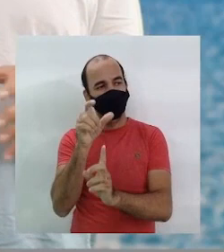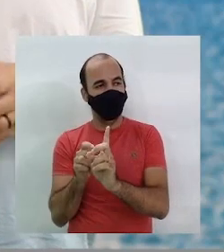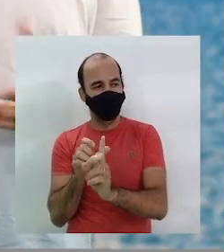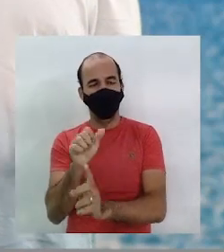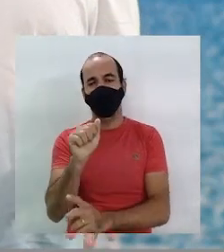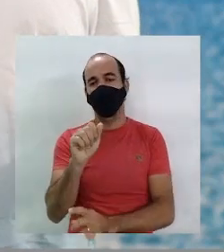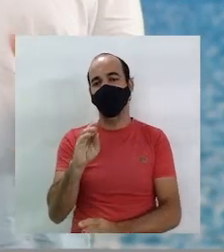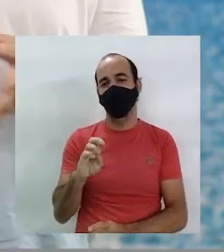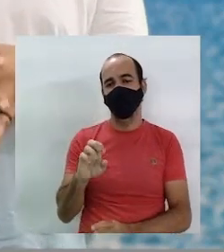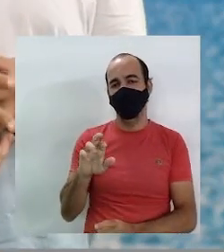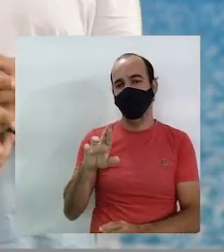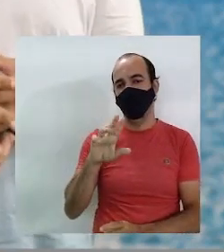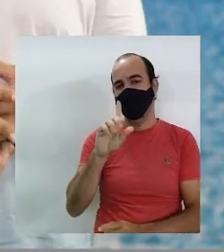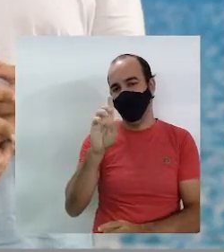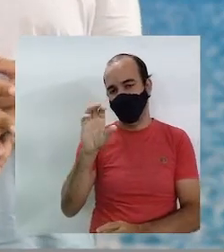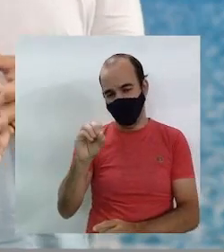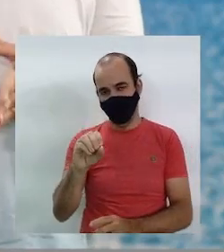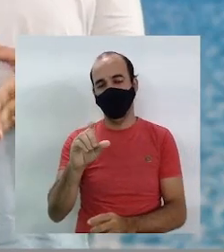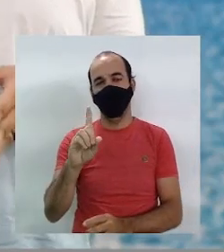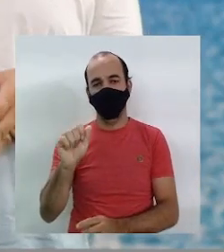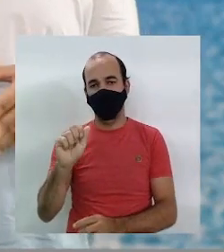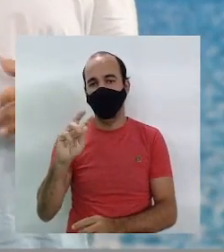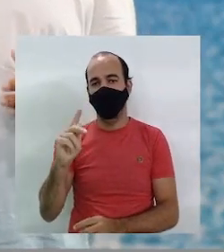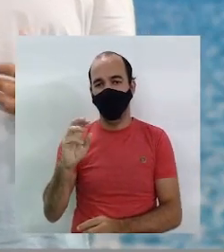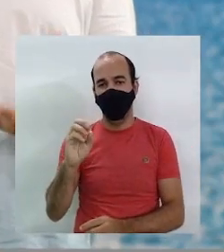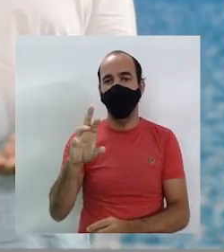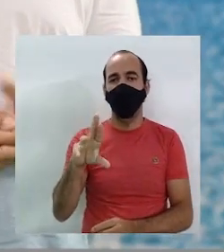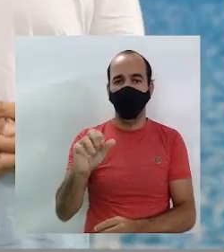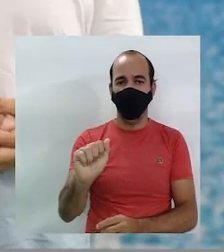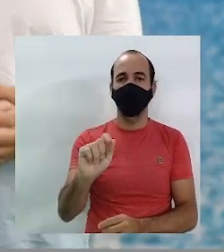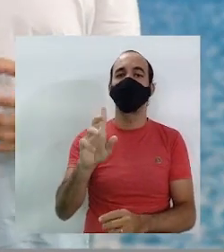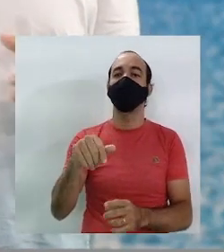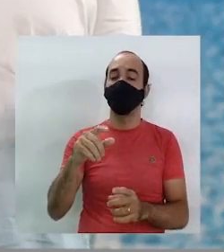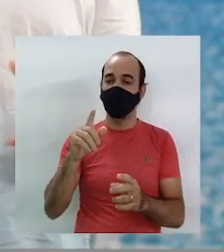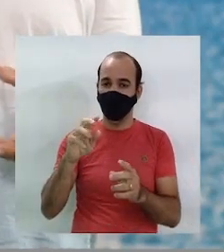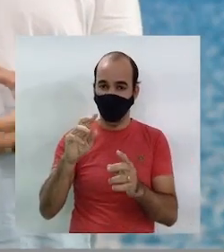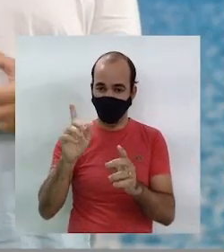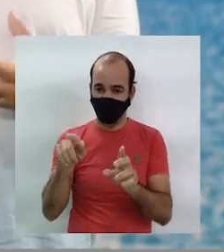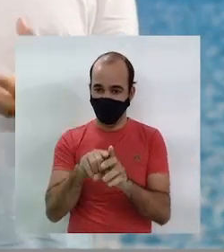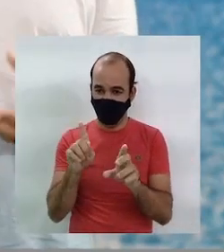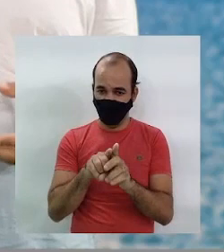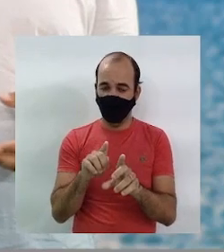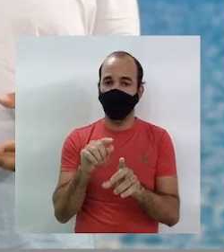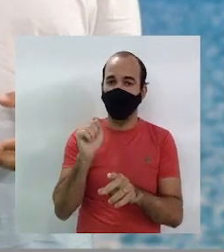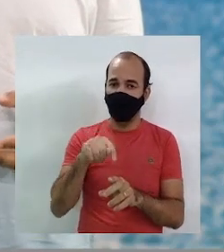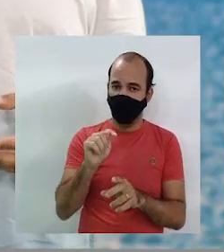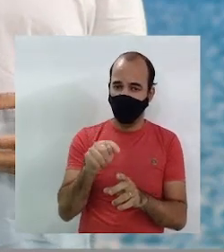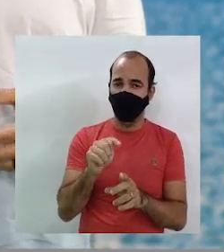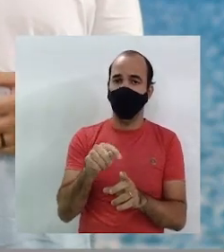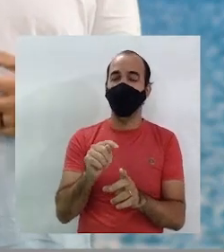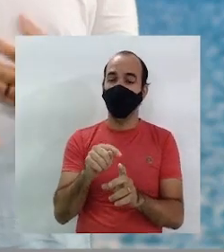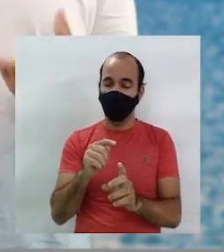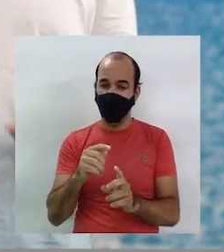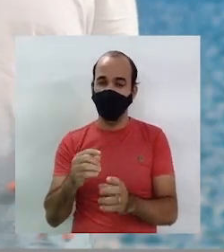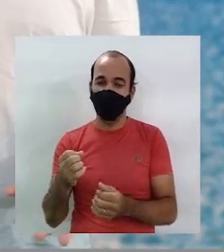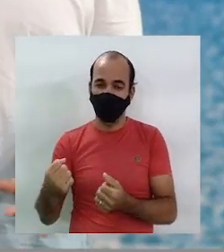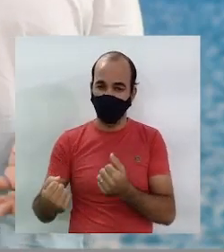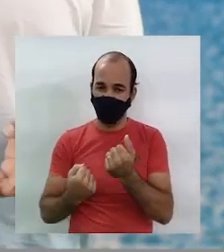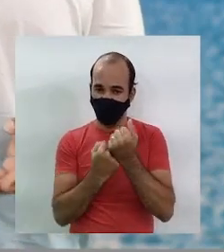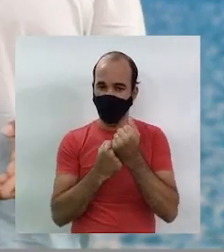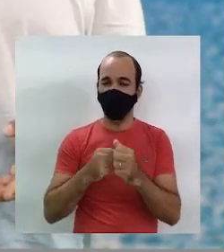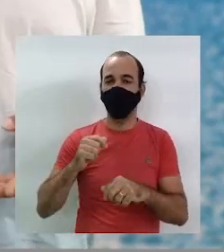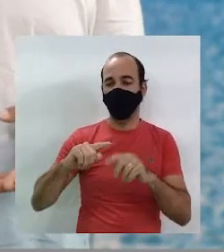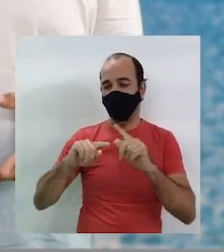também, que é um escultor aqui também de Pernambuco, também foi o que deu algumas noções básicas para ele do trabalho